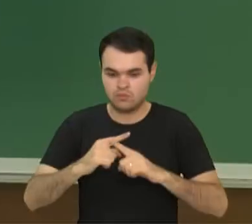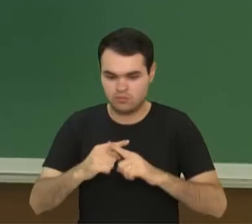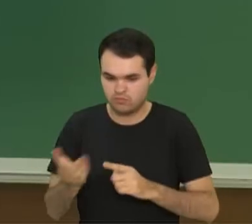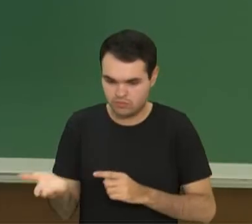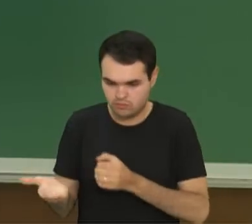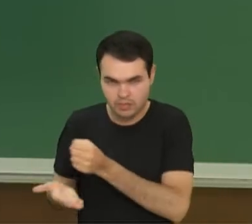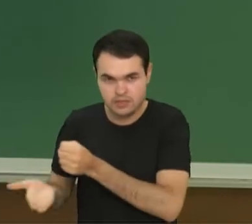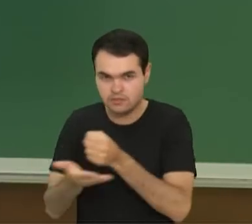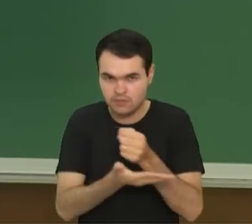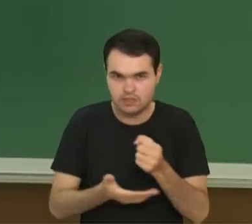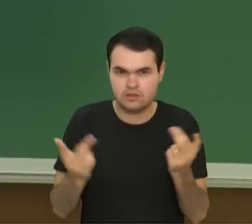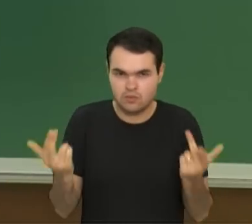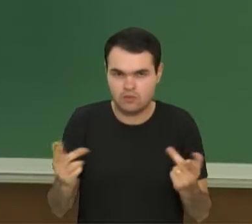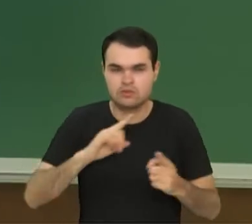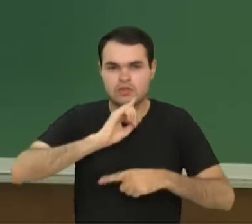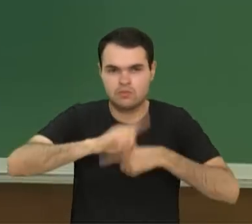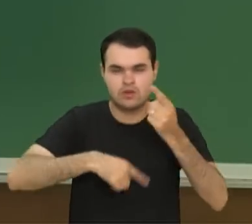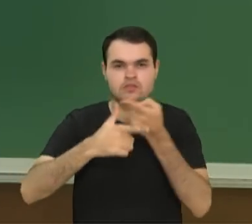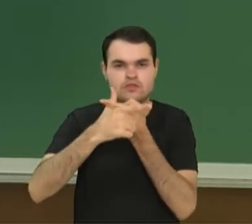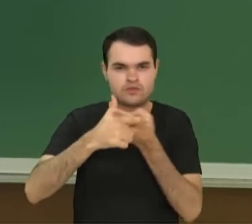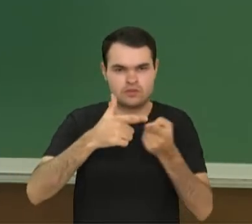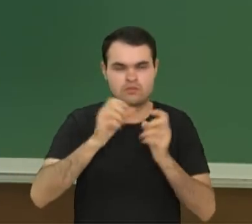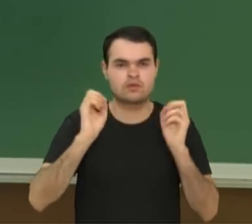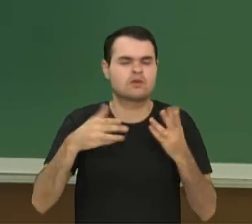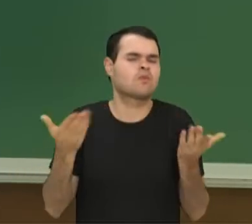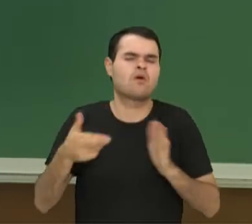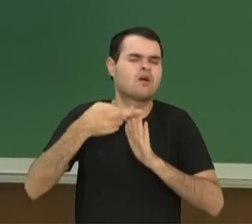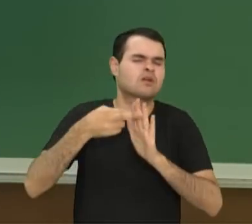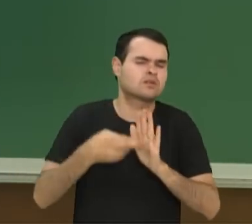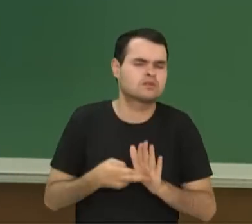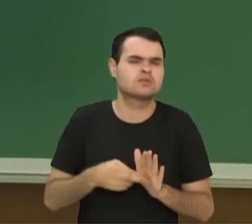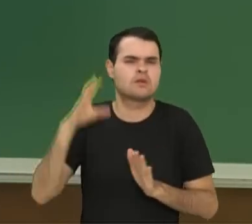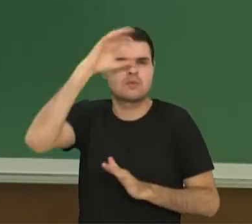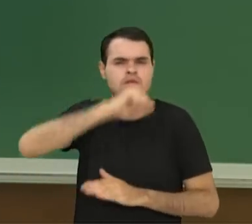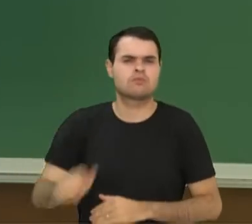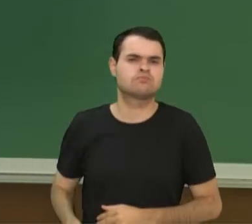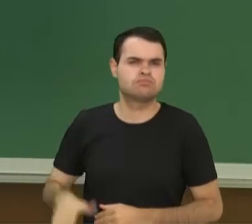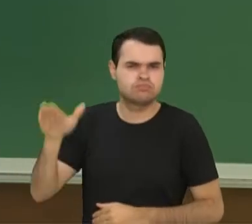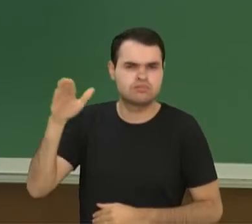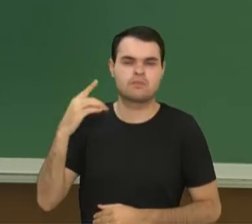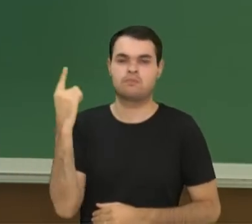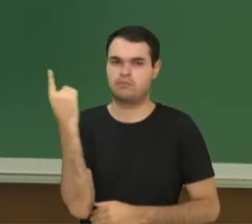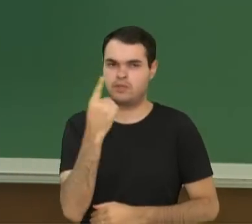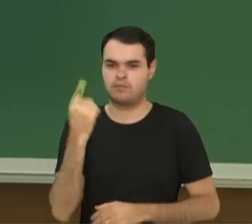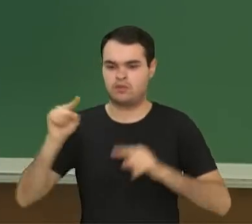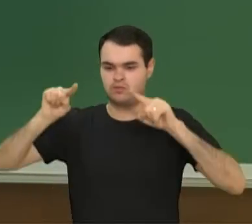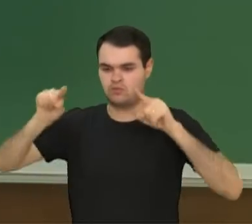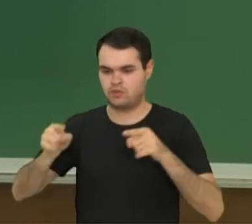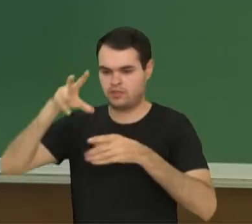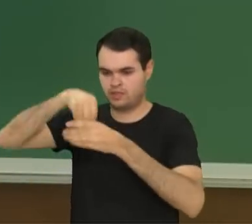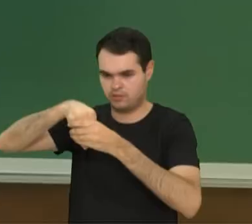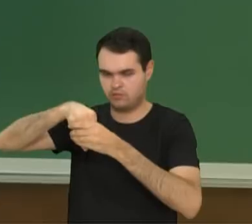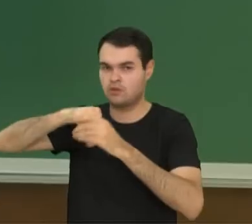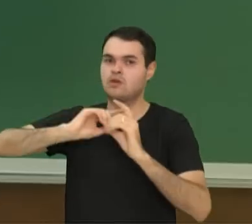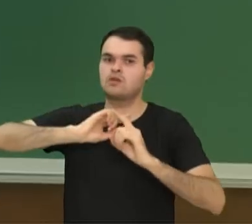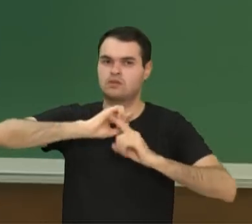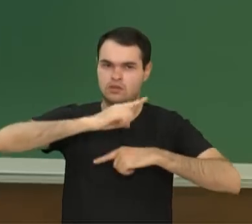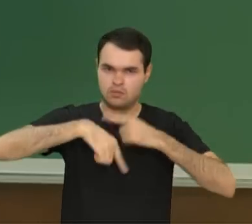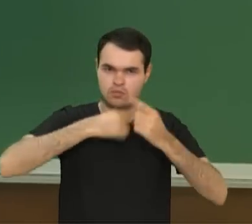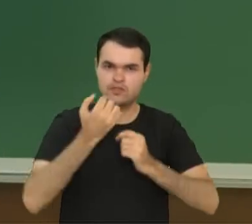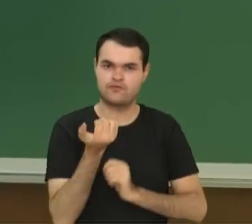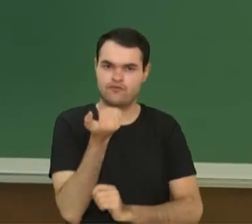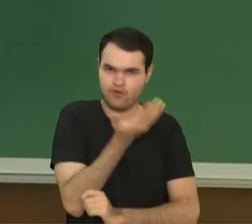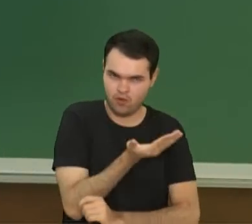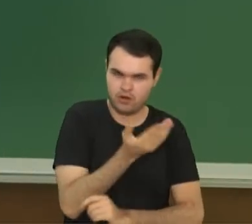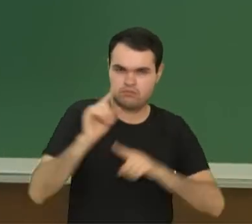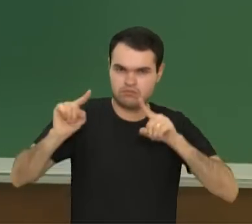iguais e depois uma divisão. Qual a regrinha que a gente aprendeu desde pequenininho? Primeiro vamos resolver o parênteses e depois resolvemos fora